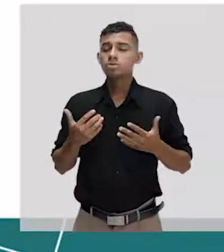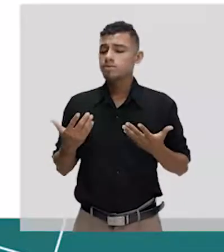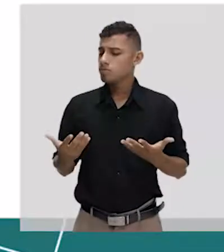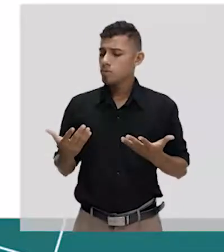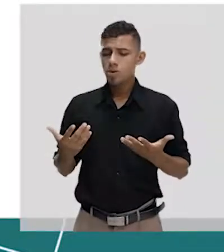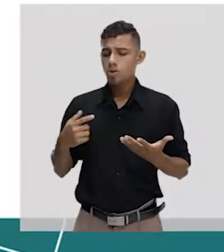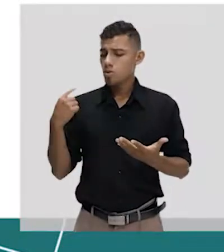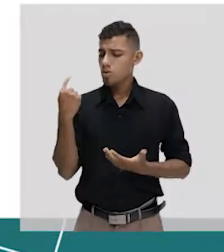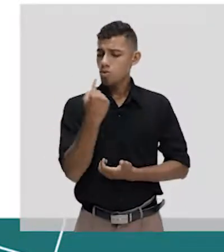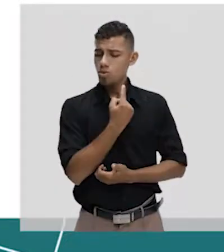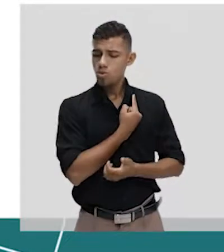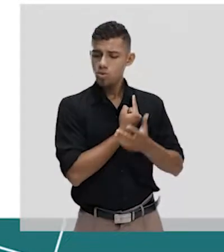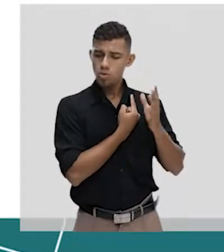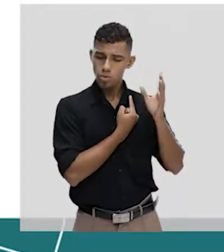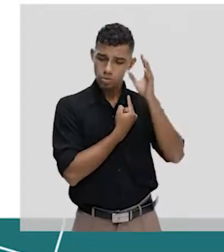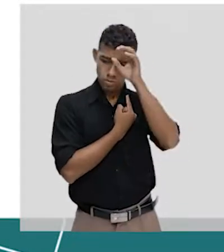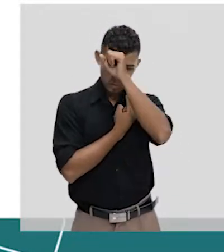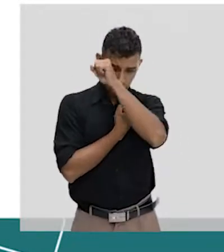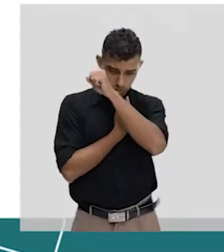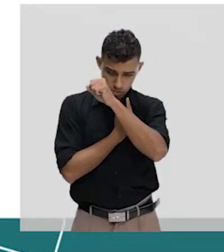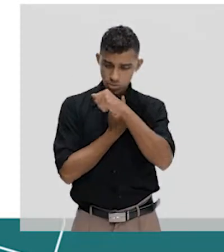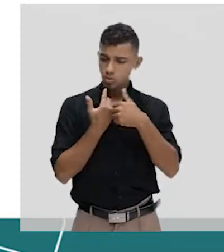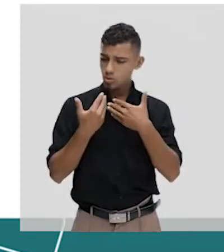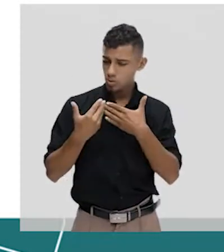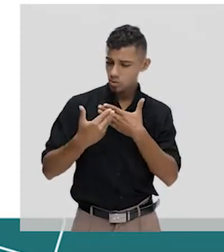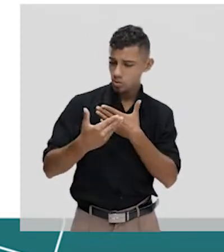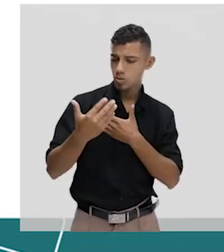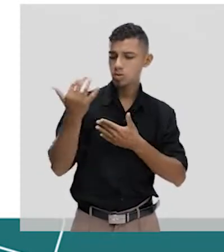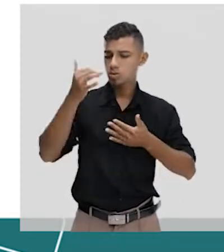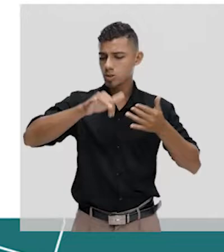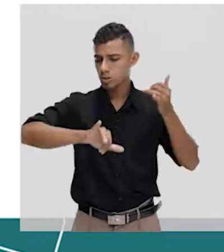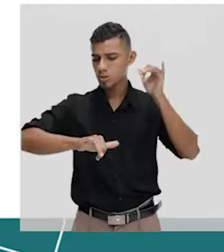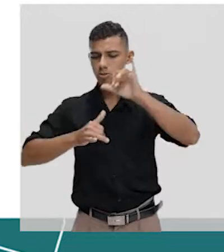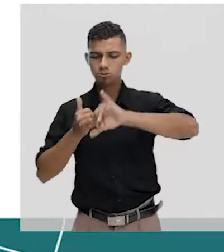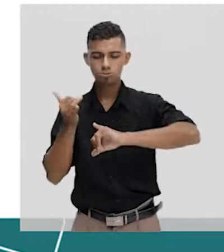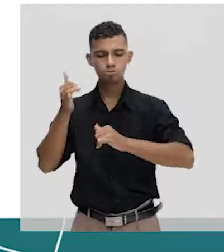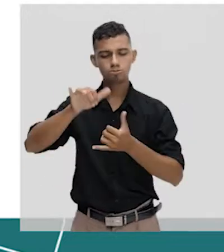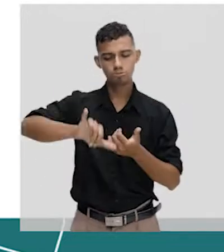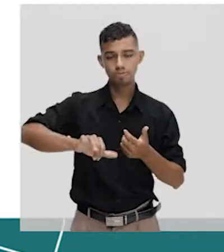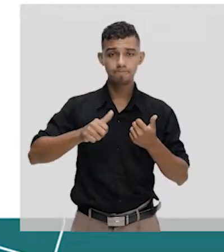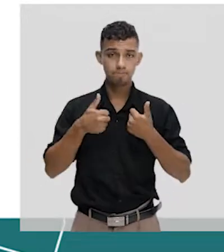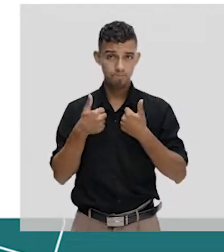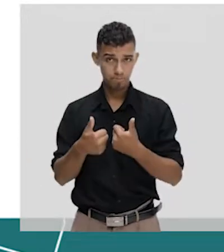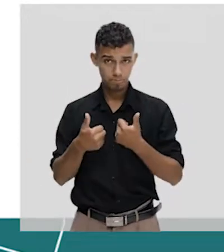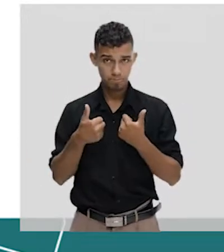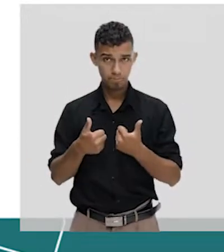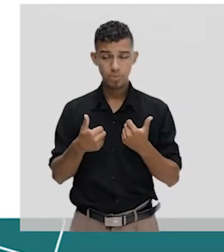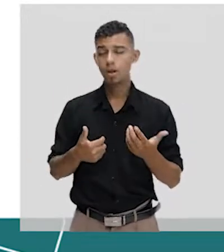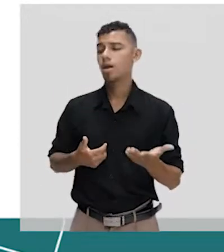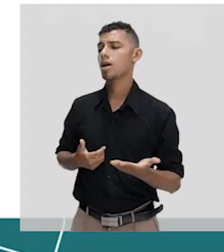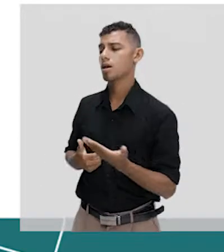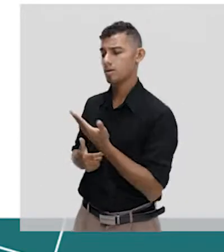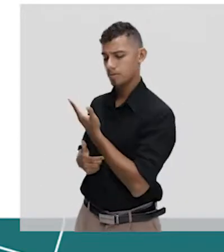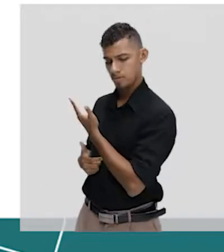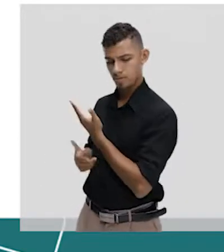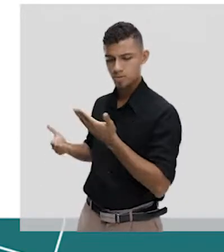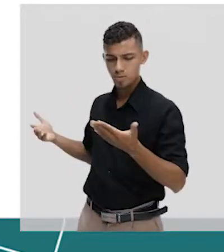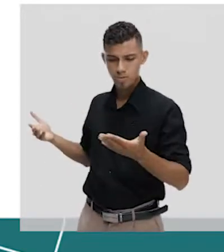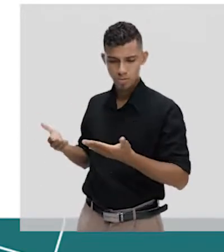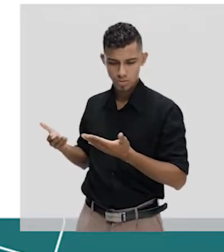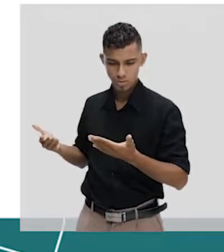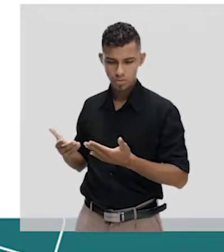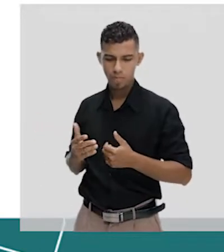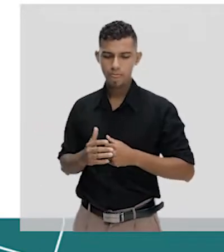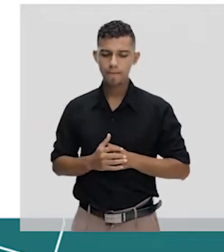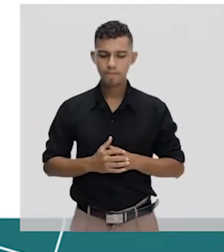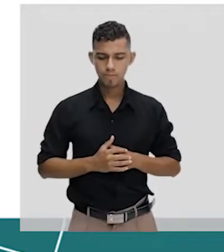gente pode levar para o desenvolvimento da química. Show de bola? Então, nós vamos abordar as leis